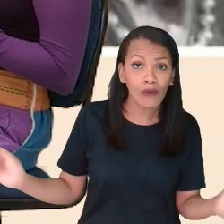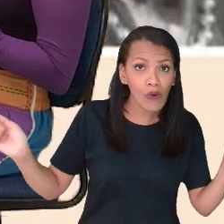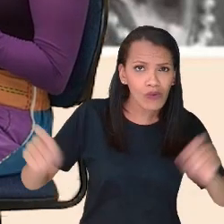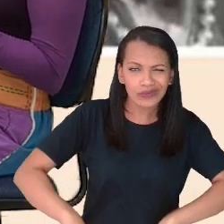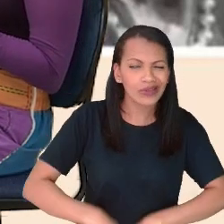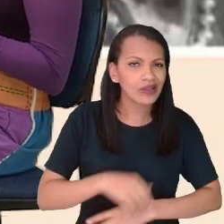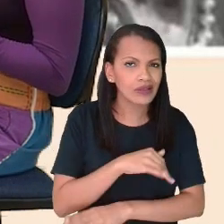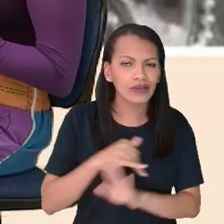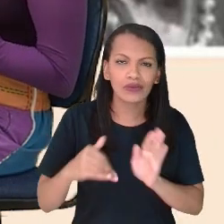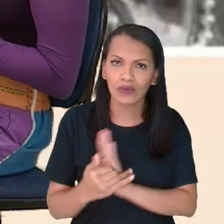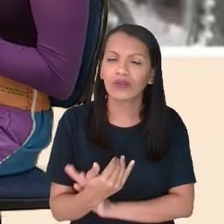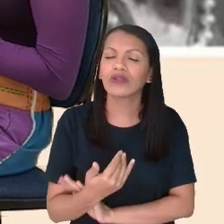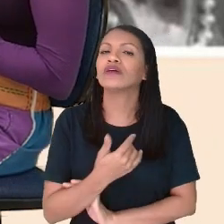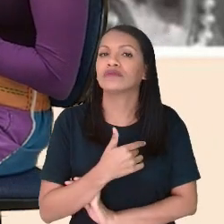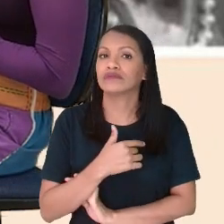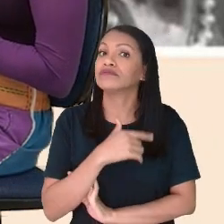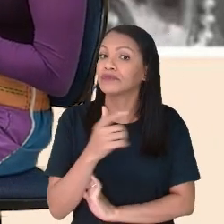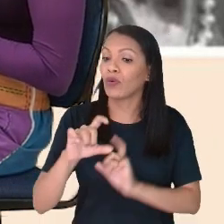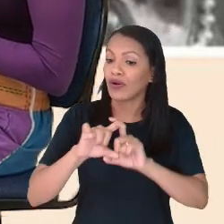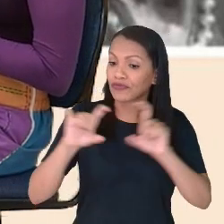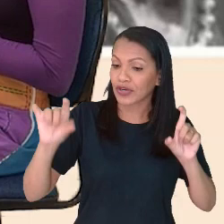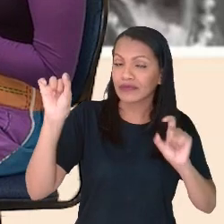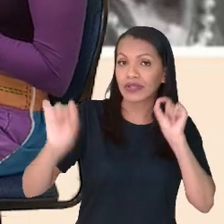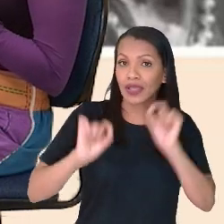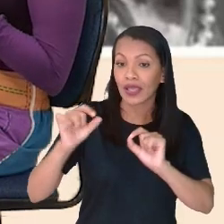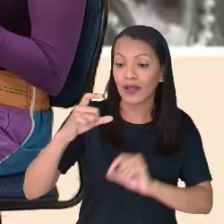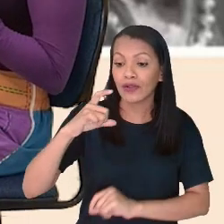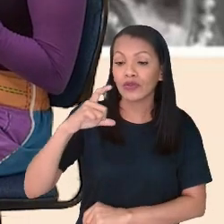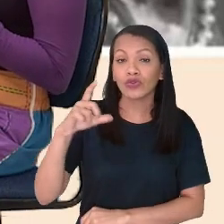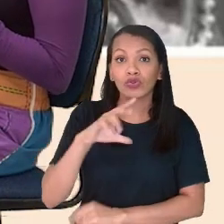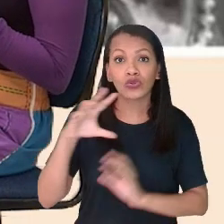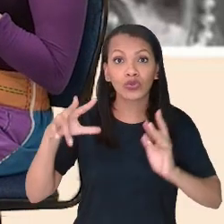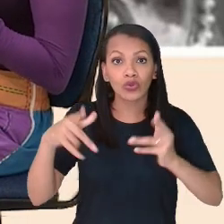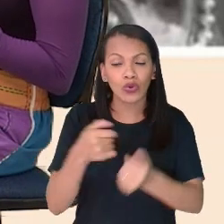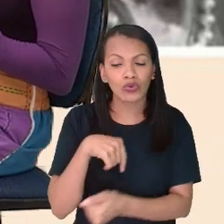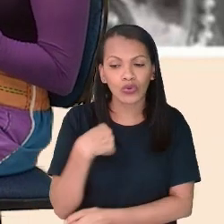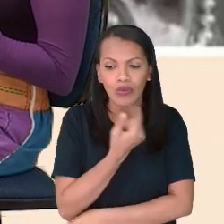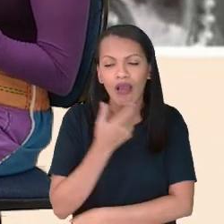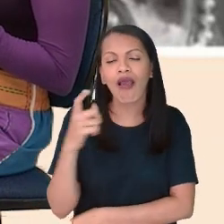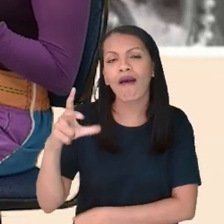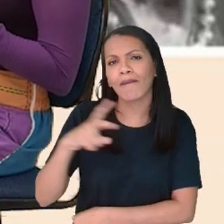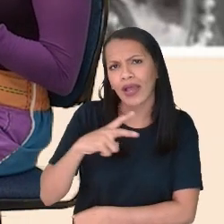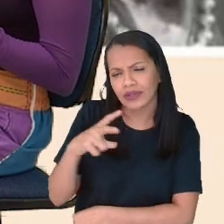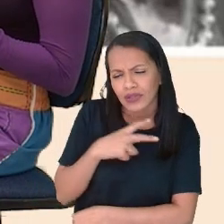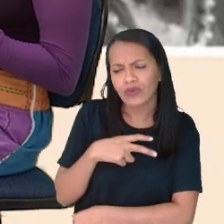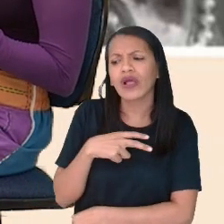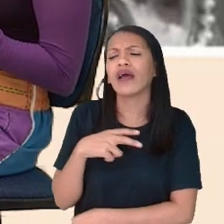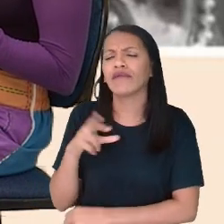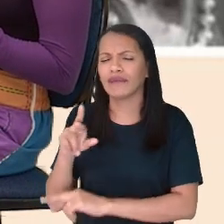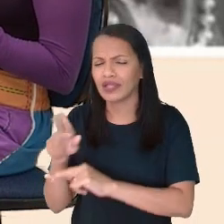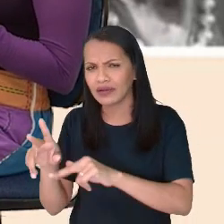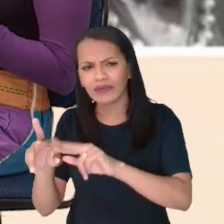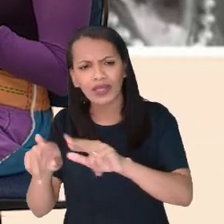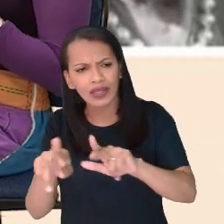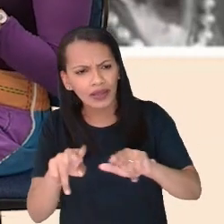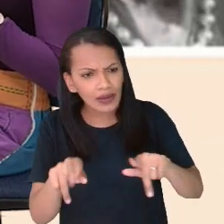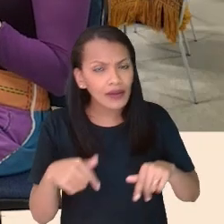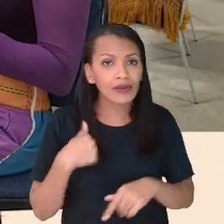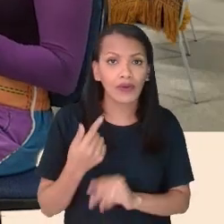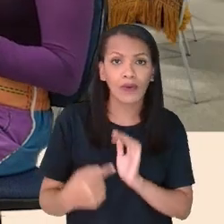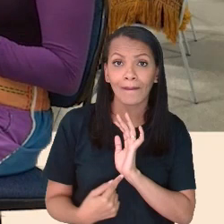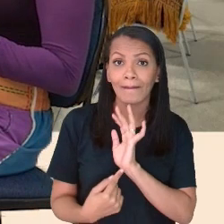diz, que todo mundo é uma personalidade. Né? Então, eu acho que quando a gente apresentou isso na escola,